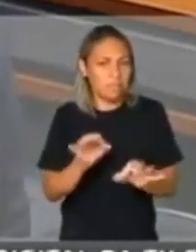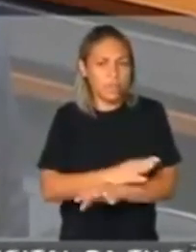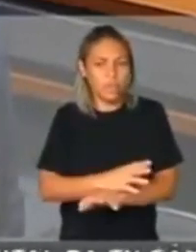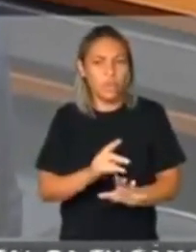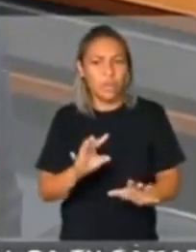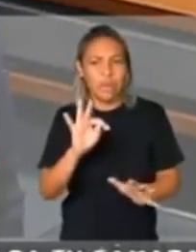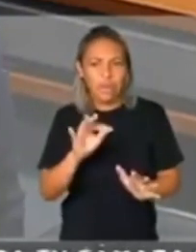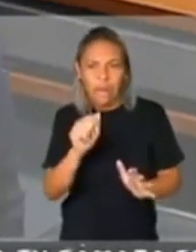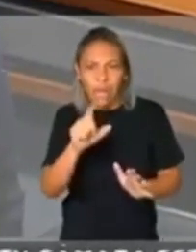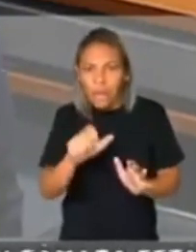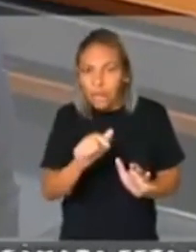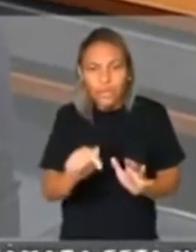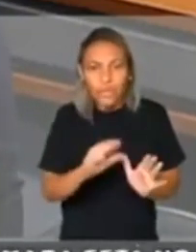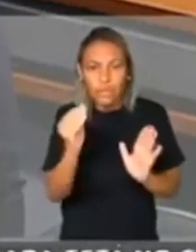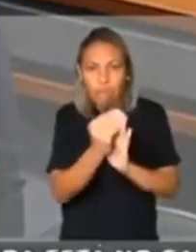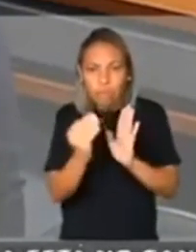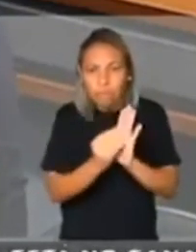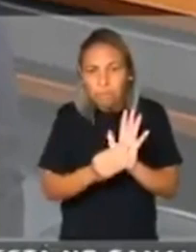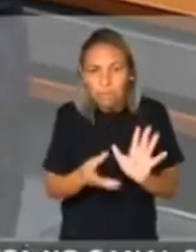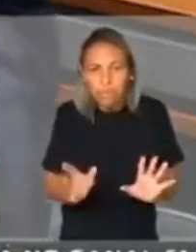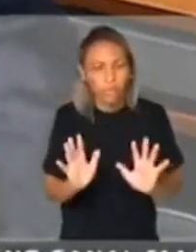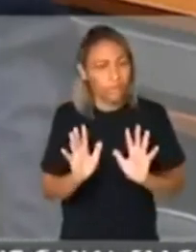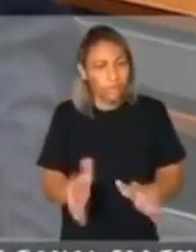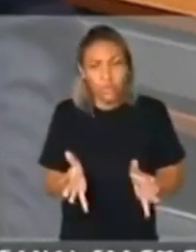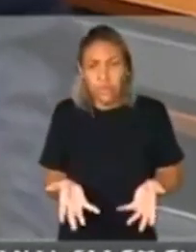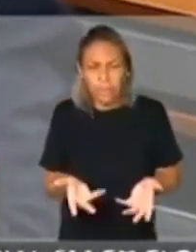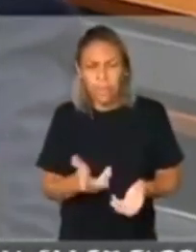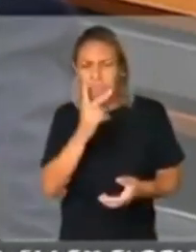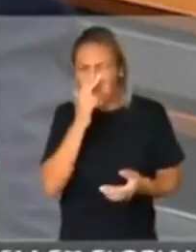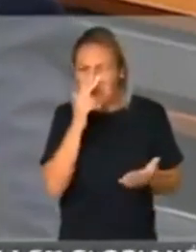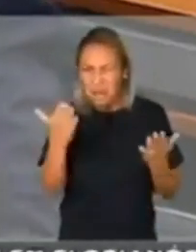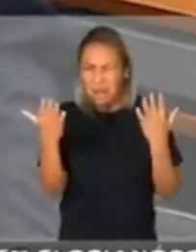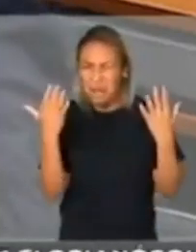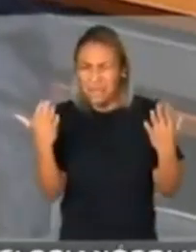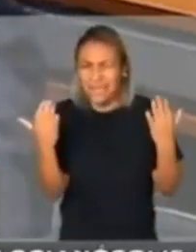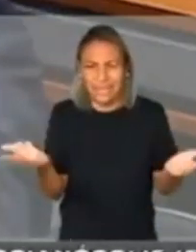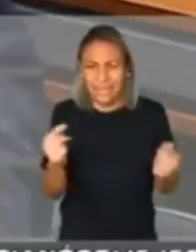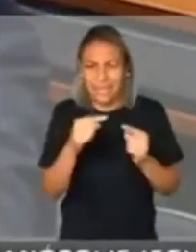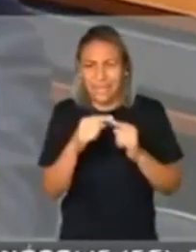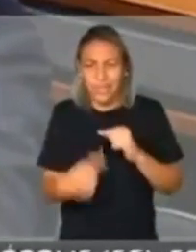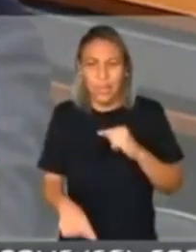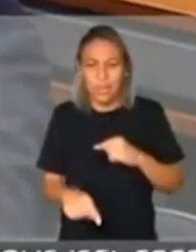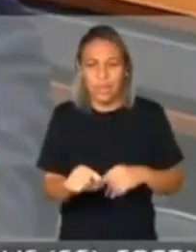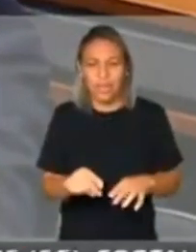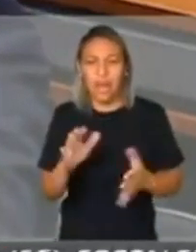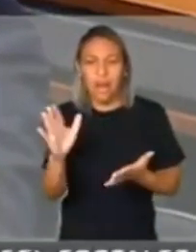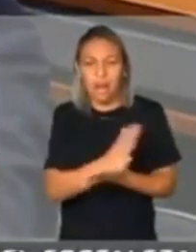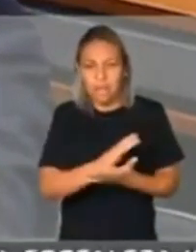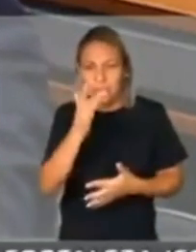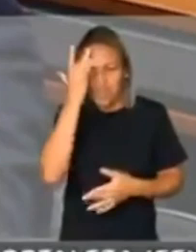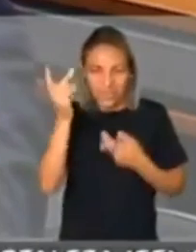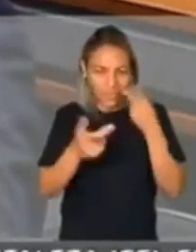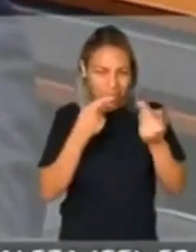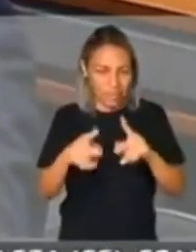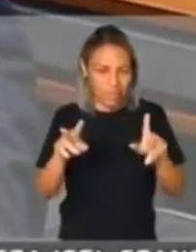você taxaria sobre aquilo que você já taxou da renda. Então, me parece um pouco incongruente a ideia de certos parlamentares nesse